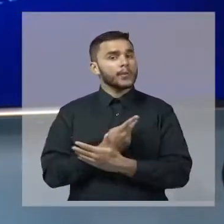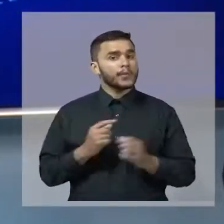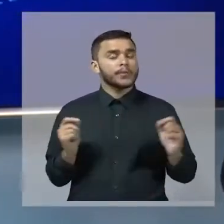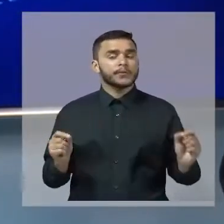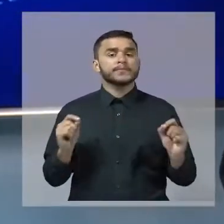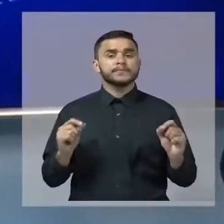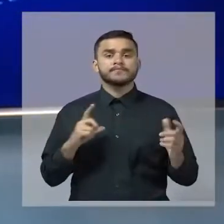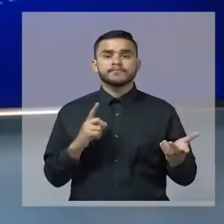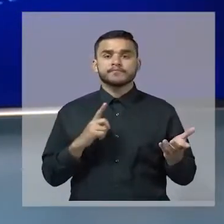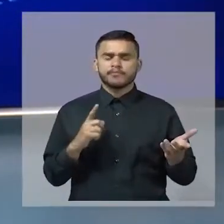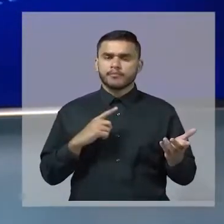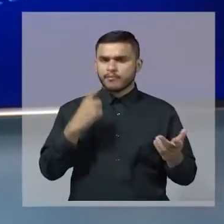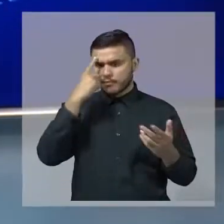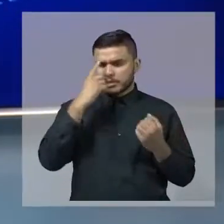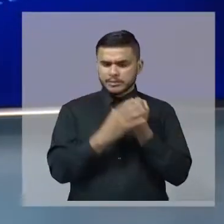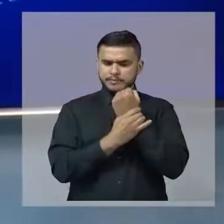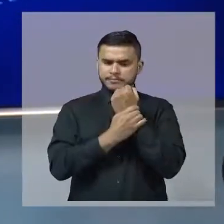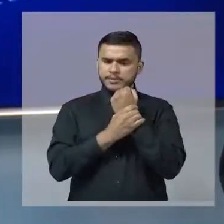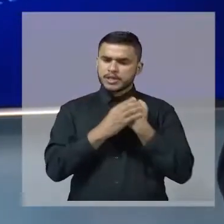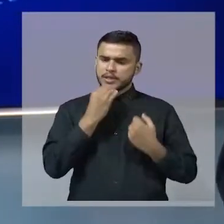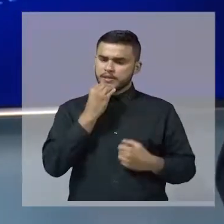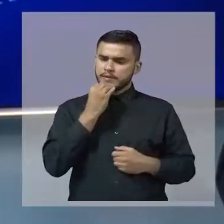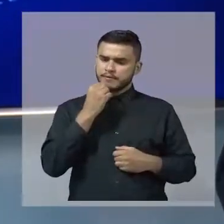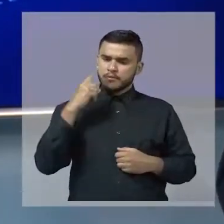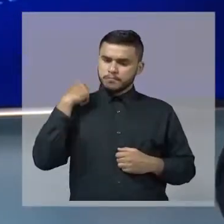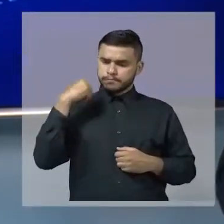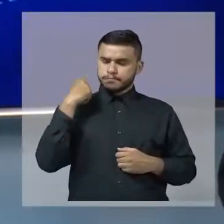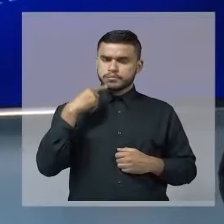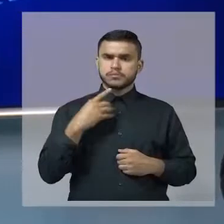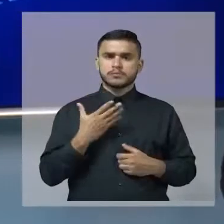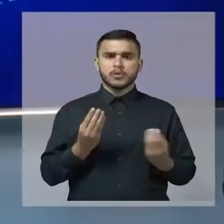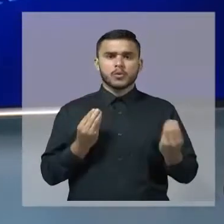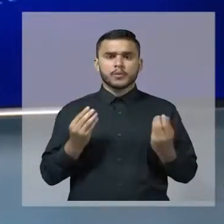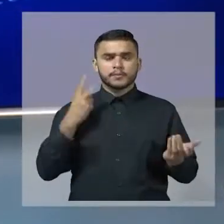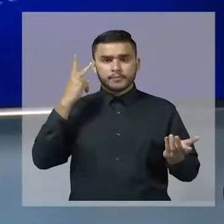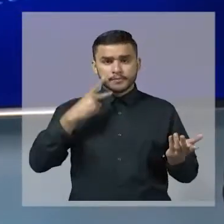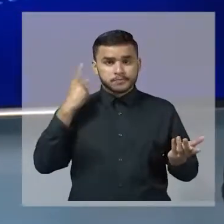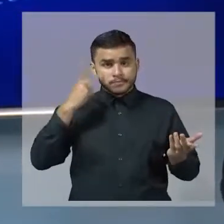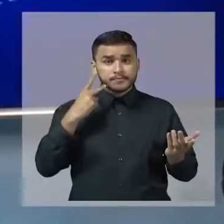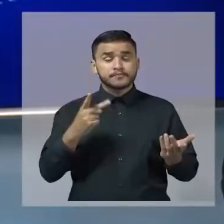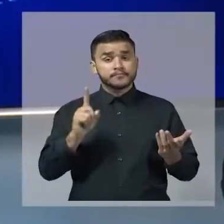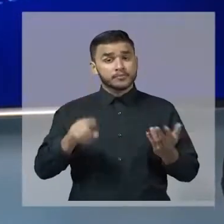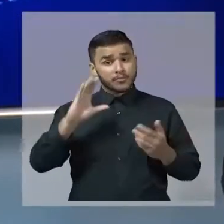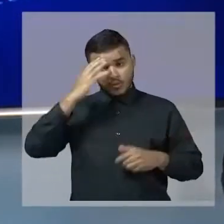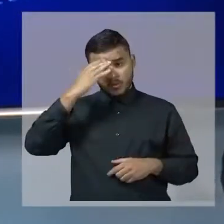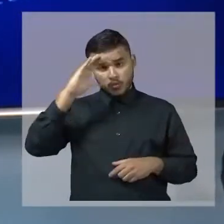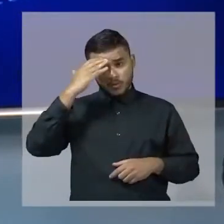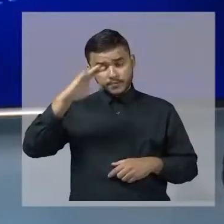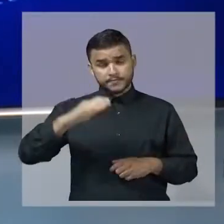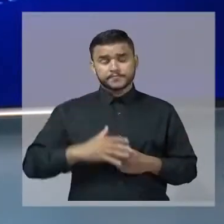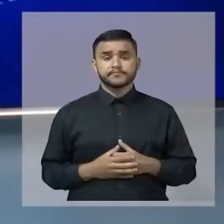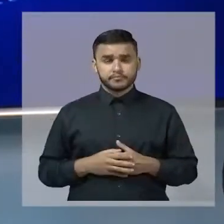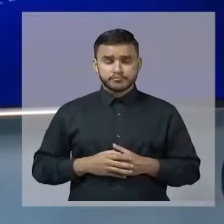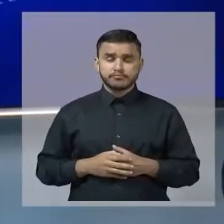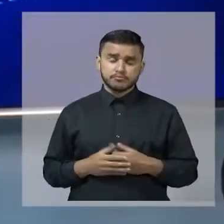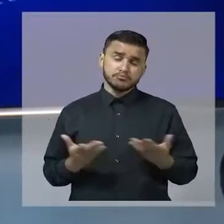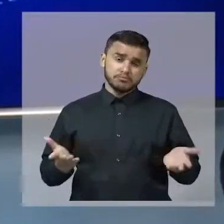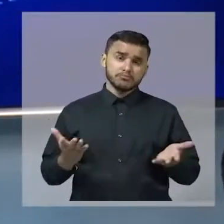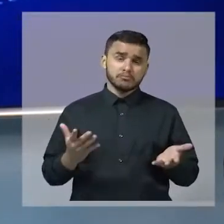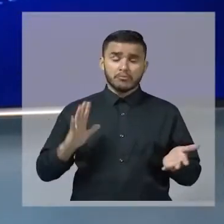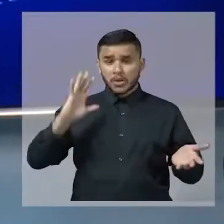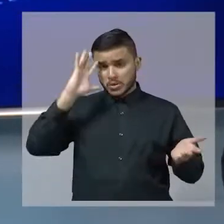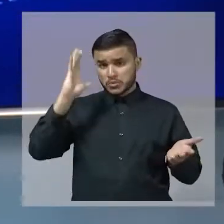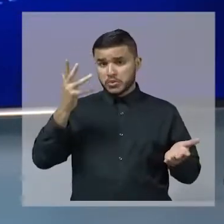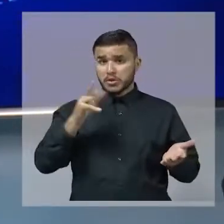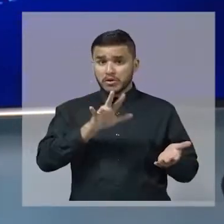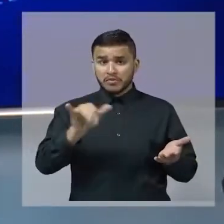chamando de insegurança jurídica. Os procuradores de Curitiba, por exemplo, acham que esta decisão